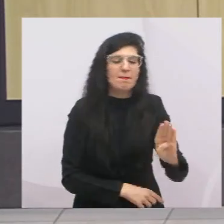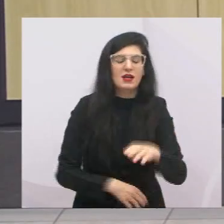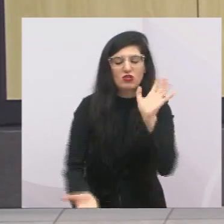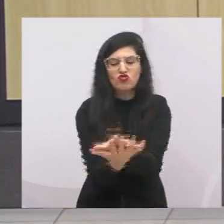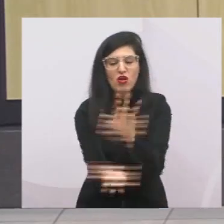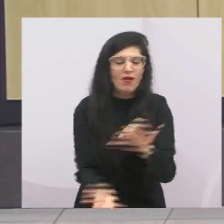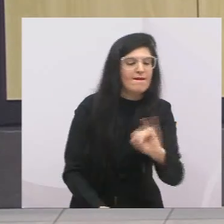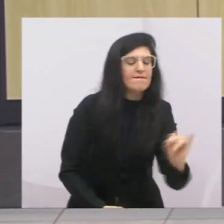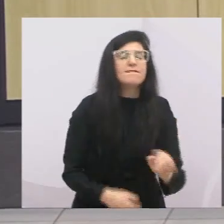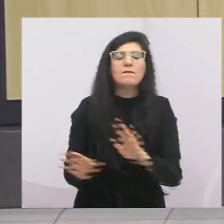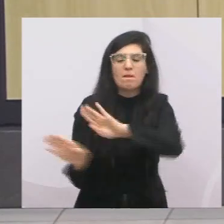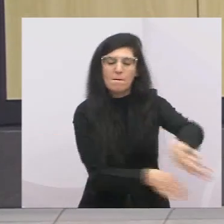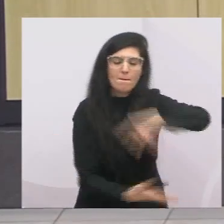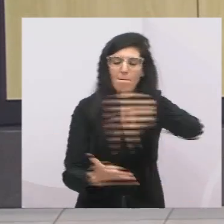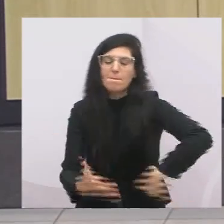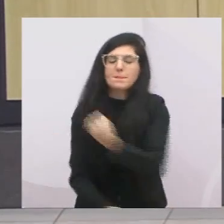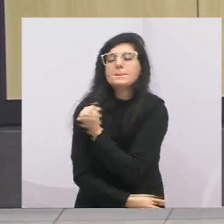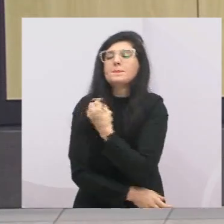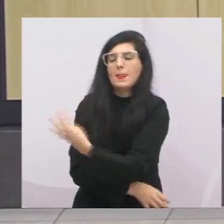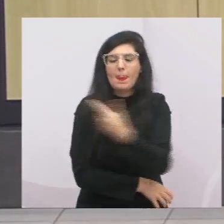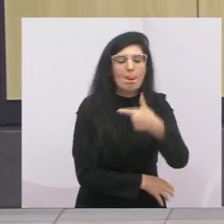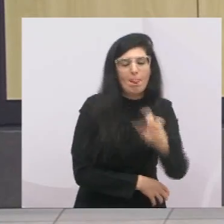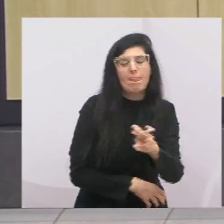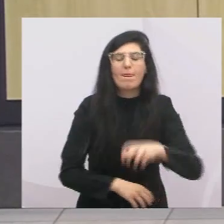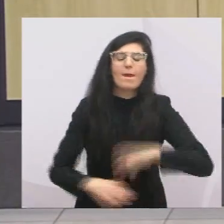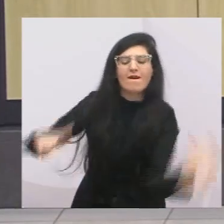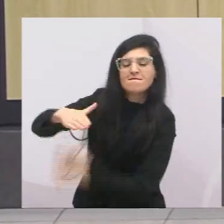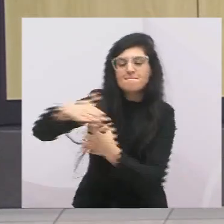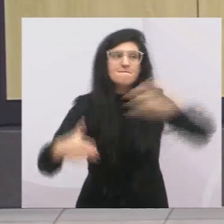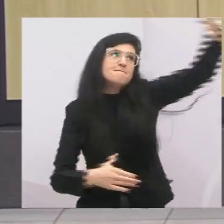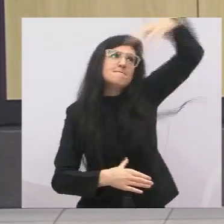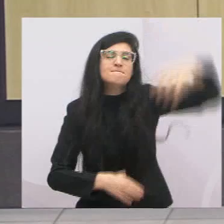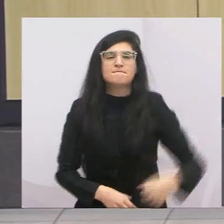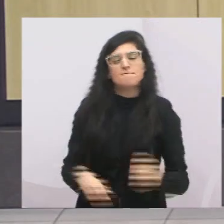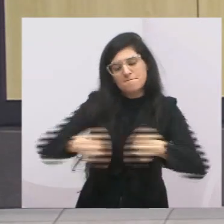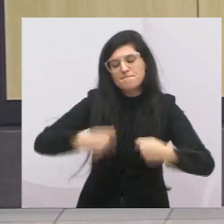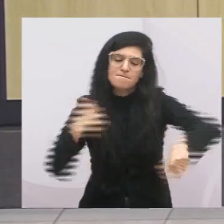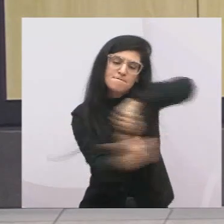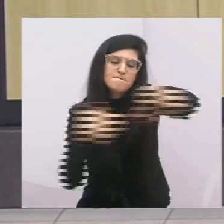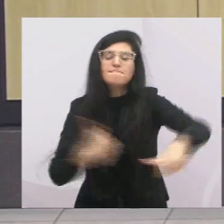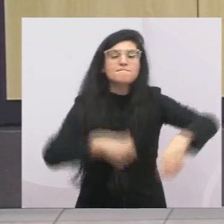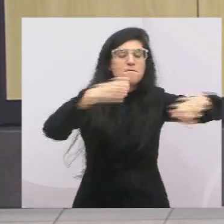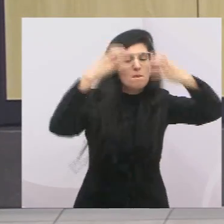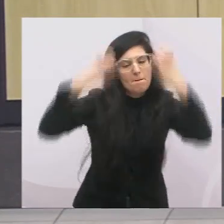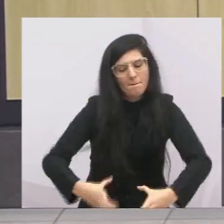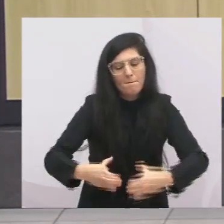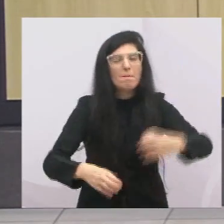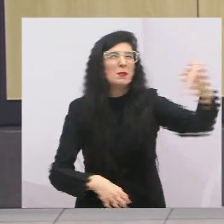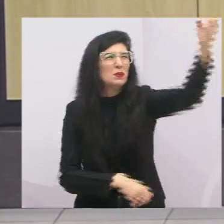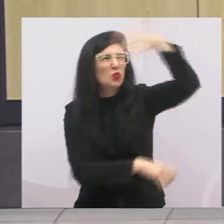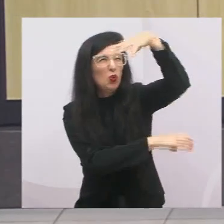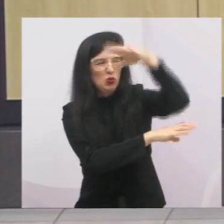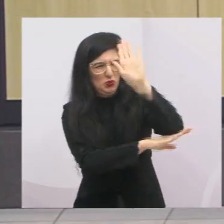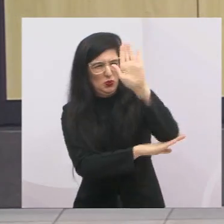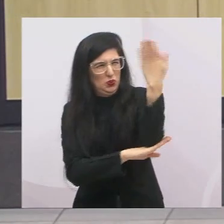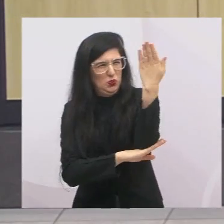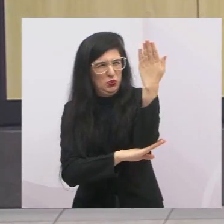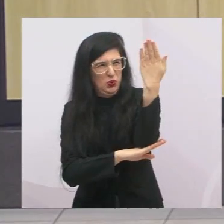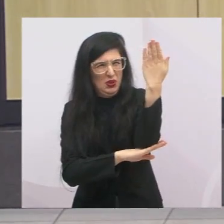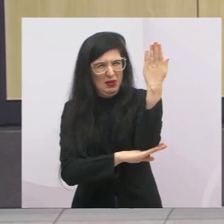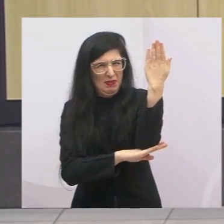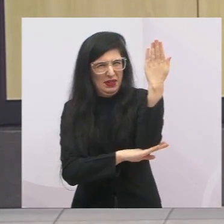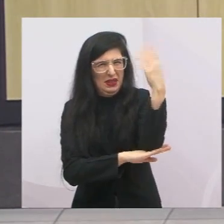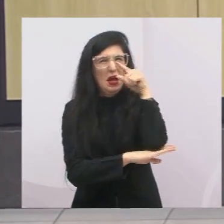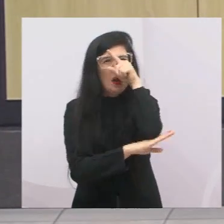do Meia Lua. Requerimento 425. A EDP solicitando a substituição de postes de madeira que apresenta risco de queda